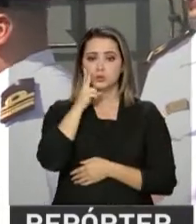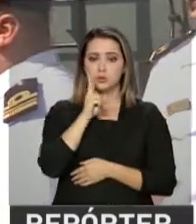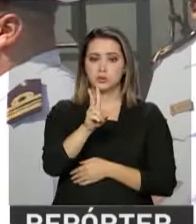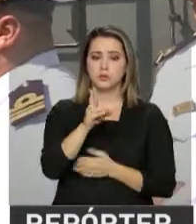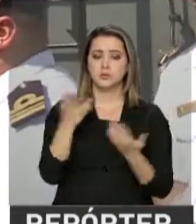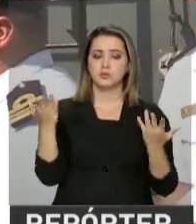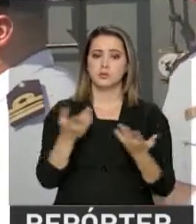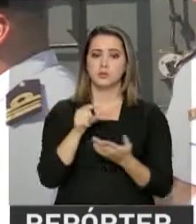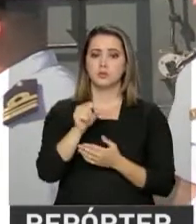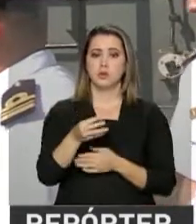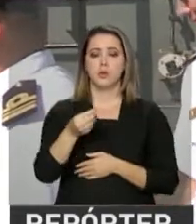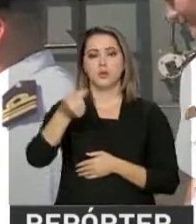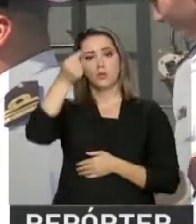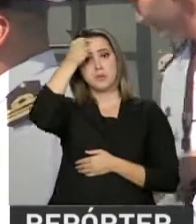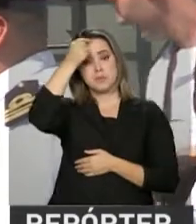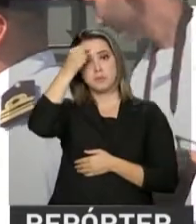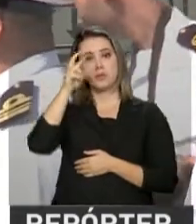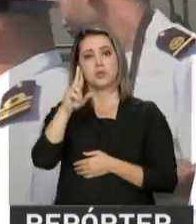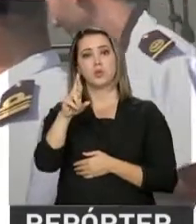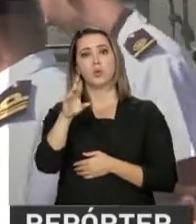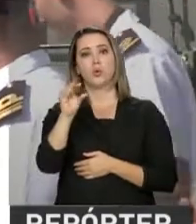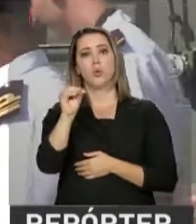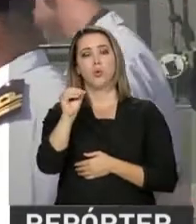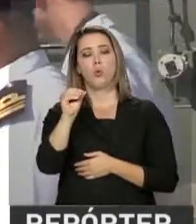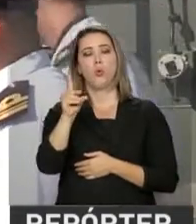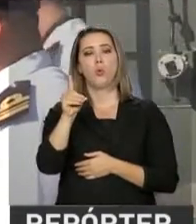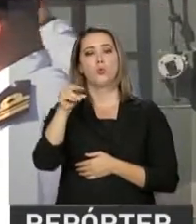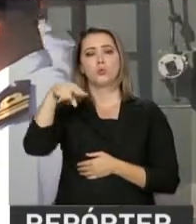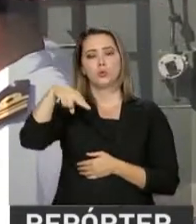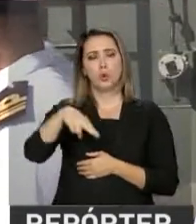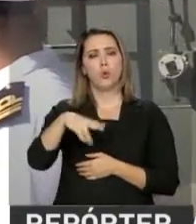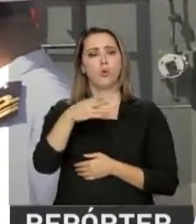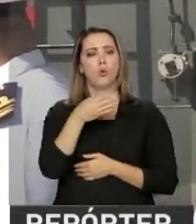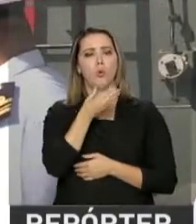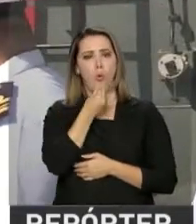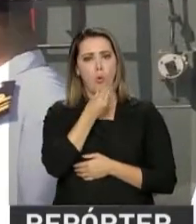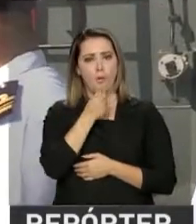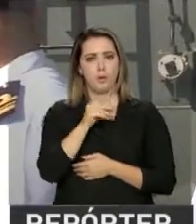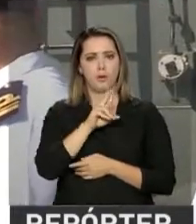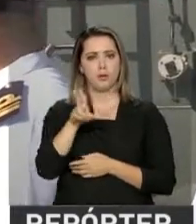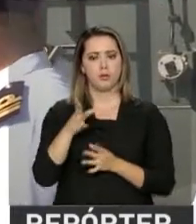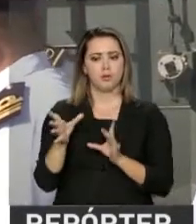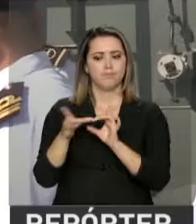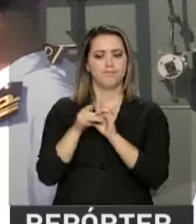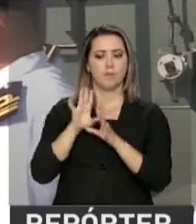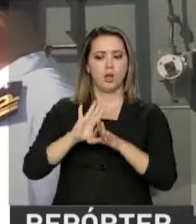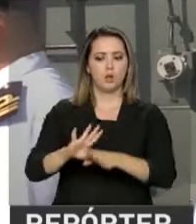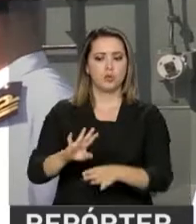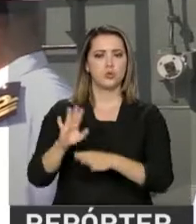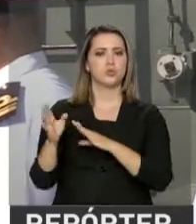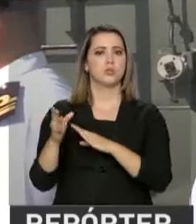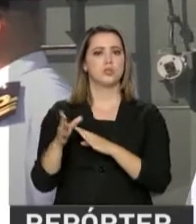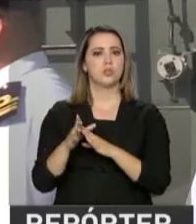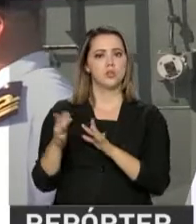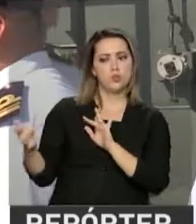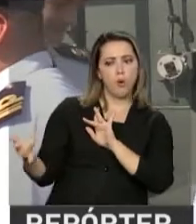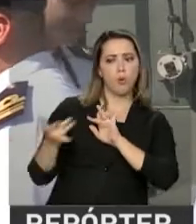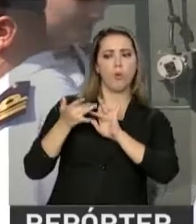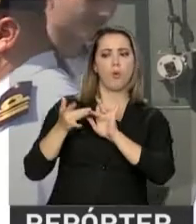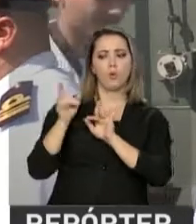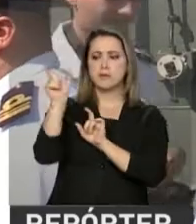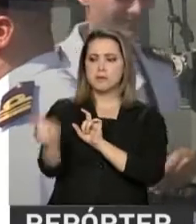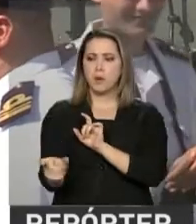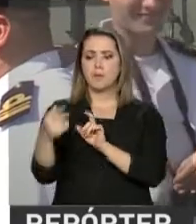o espírito de rondon da generosidade o apoio da integração a aceitação do outro da